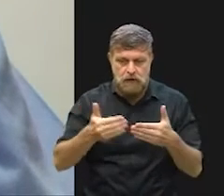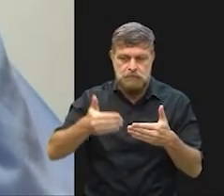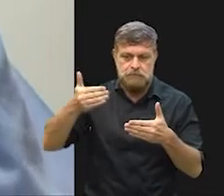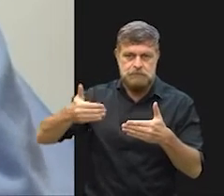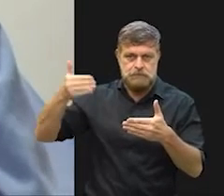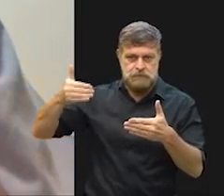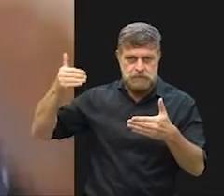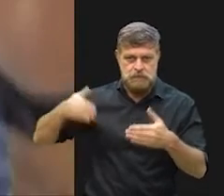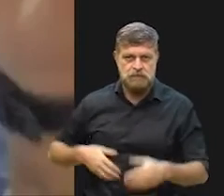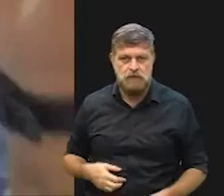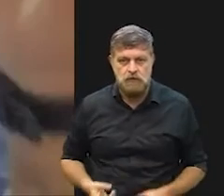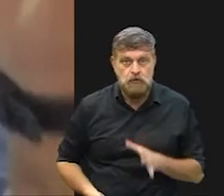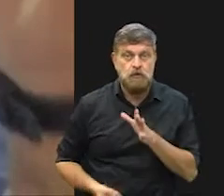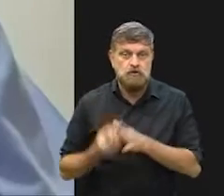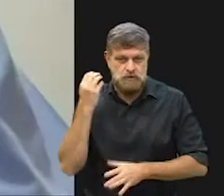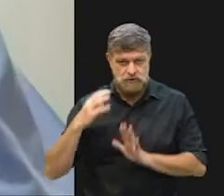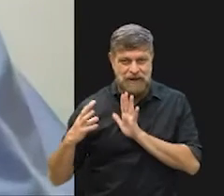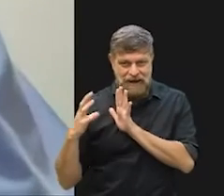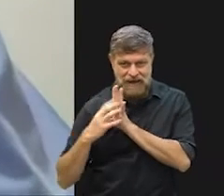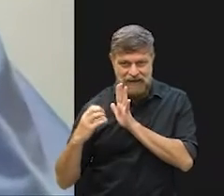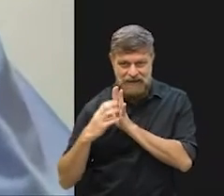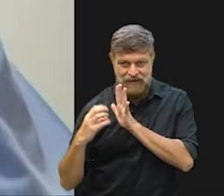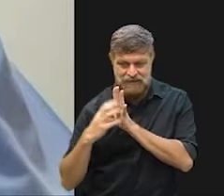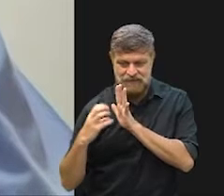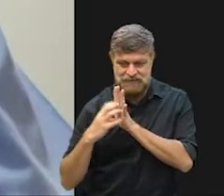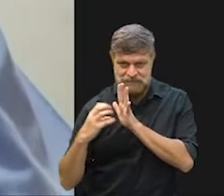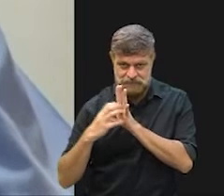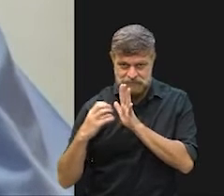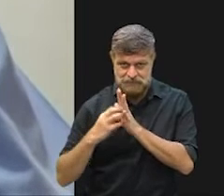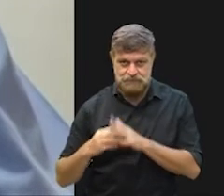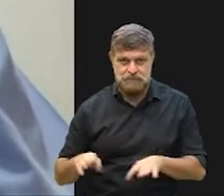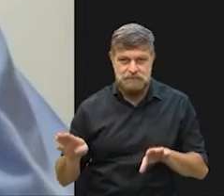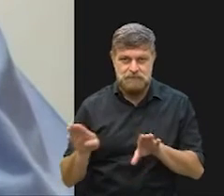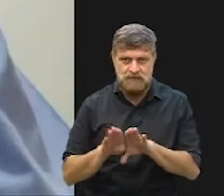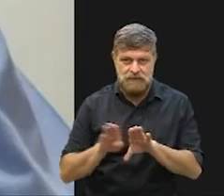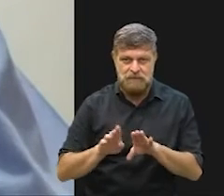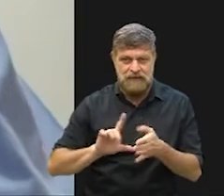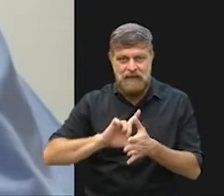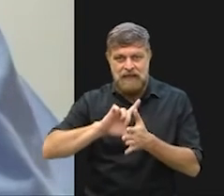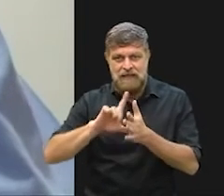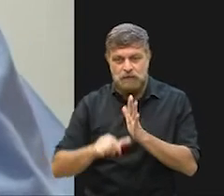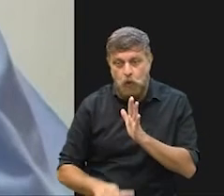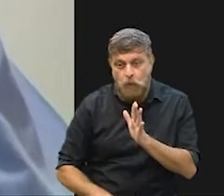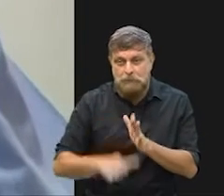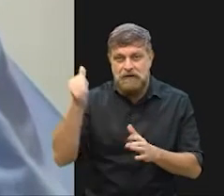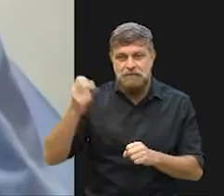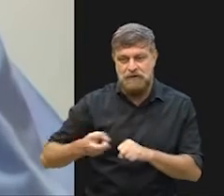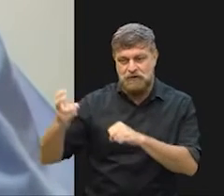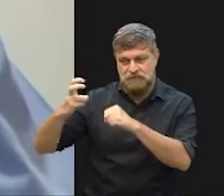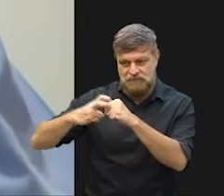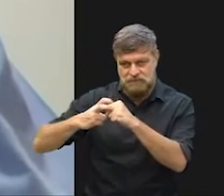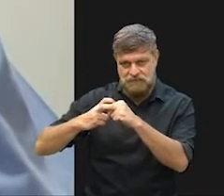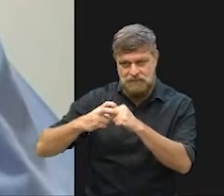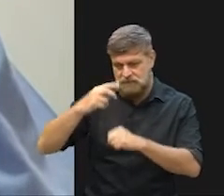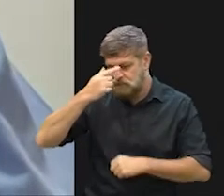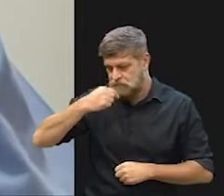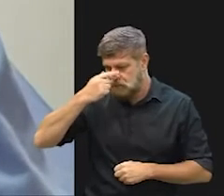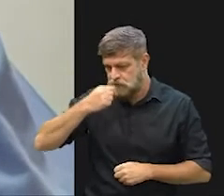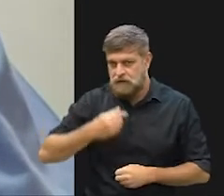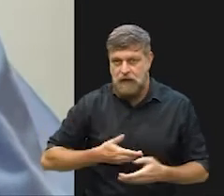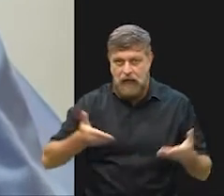no passado recente, desde a emergência da AIDS, o SARS, que foi o primeiro coronavírus, o MERS, que